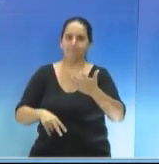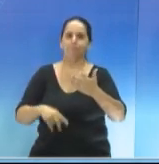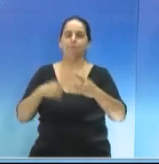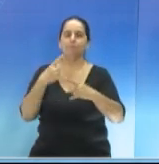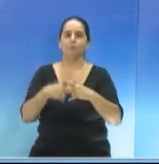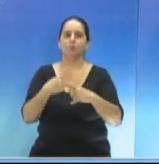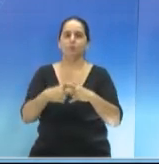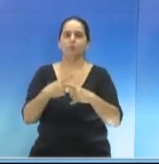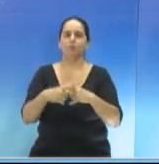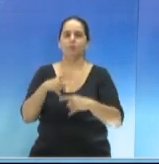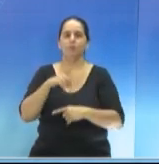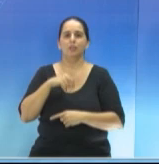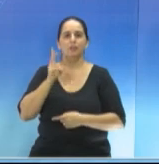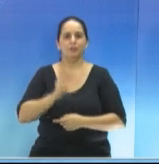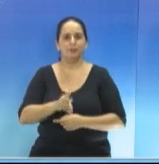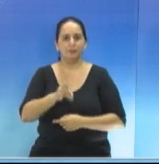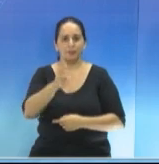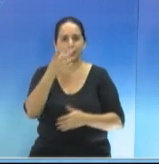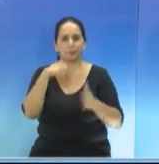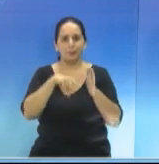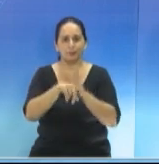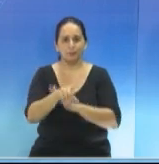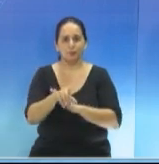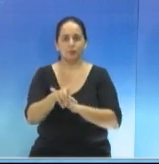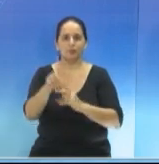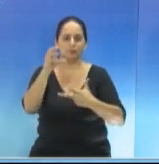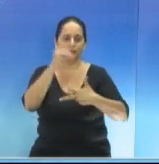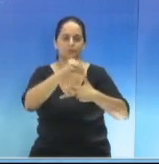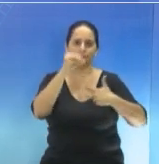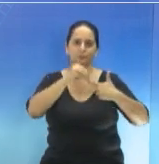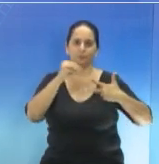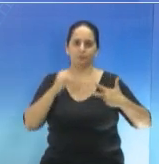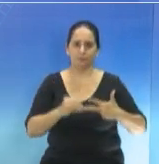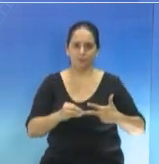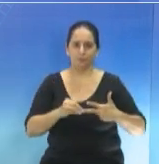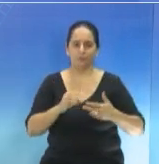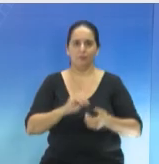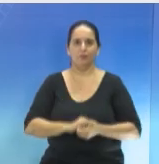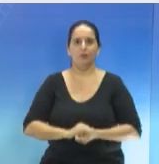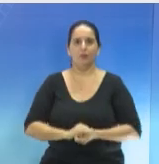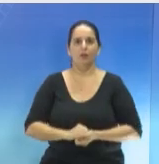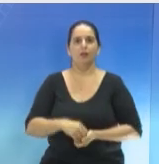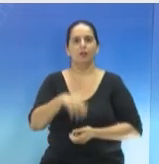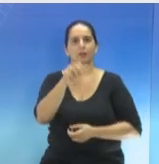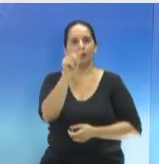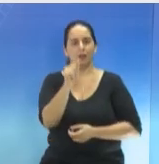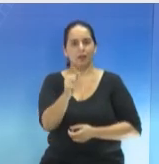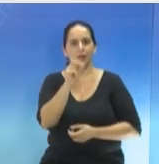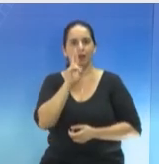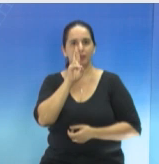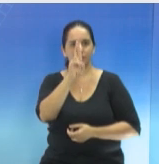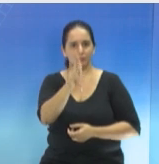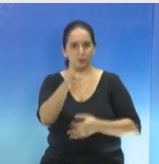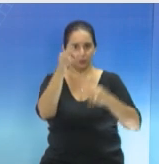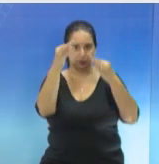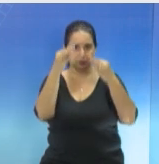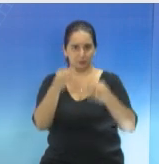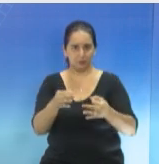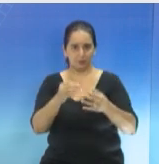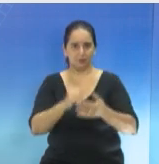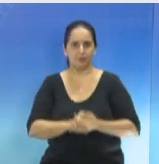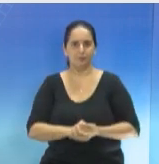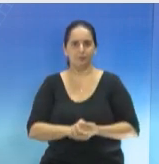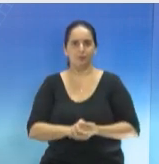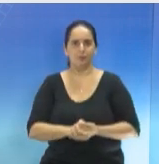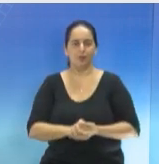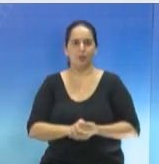são conteúdos fortes para o Enem. Então, vamos voltar à letra E, a letra A, que é a resposta